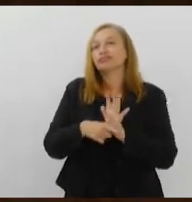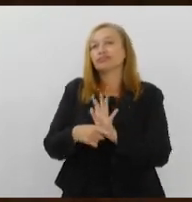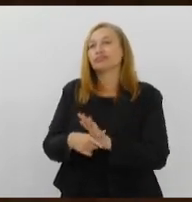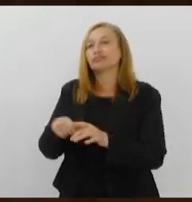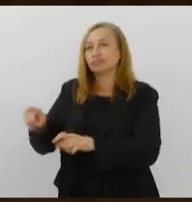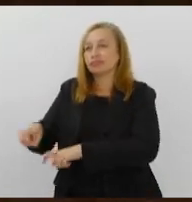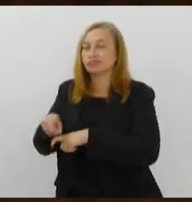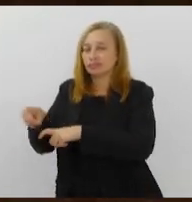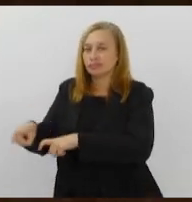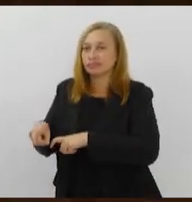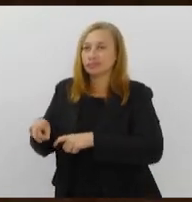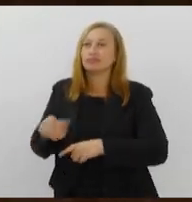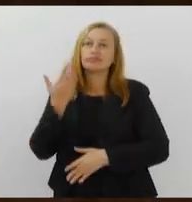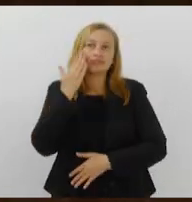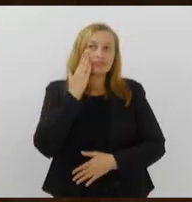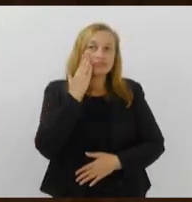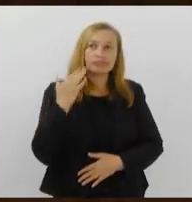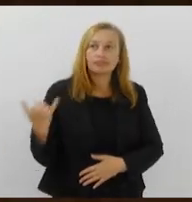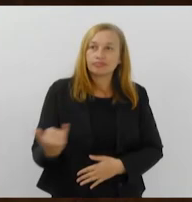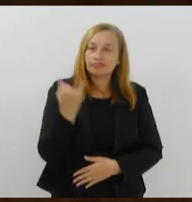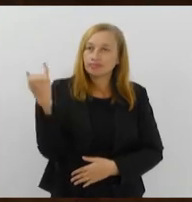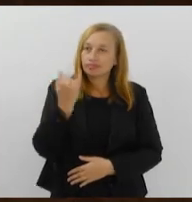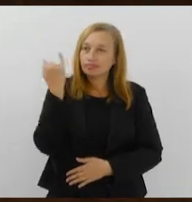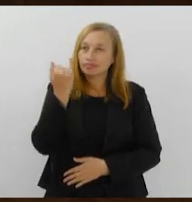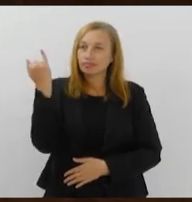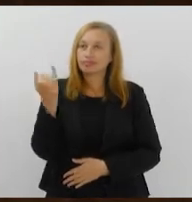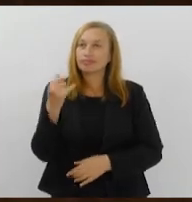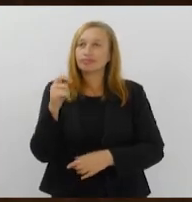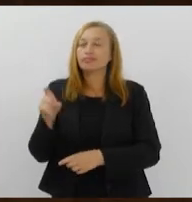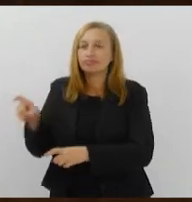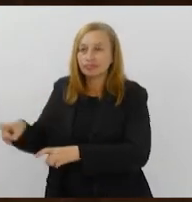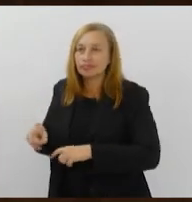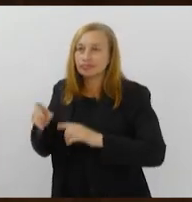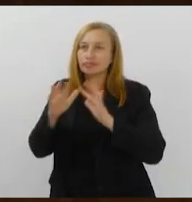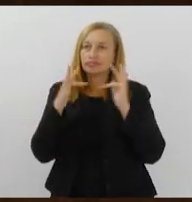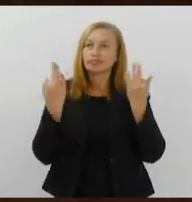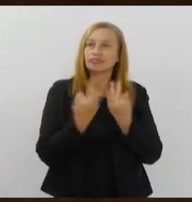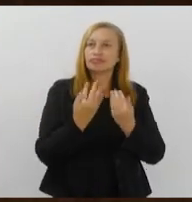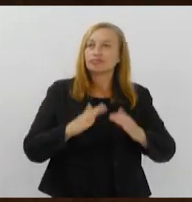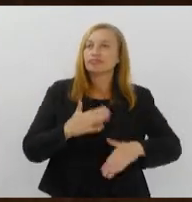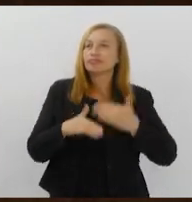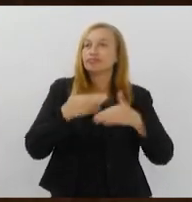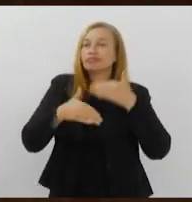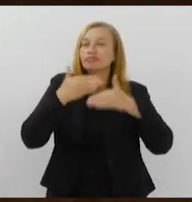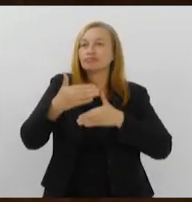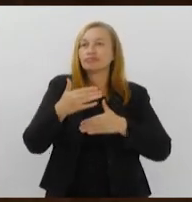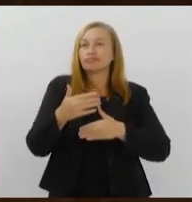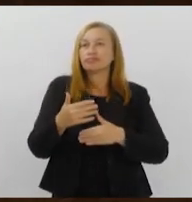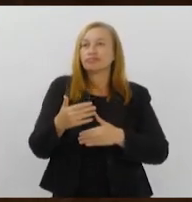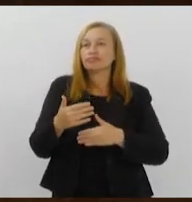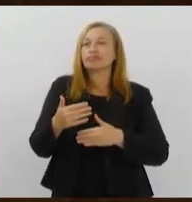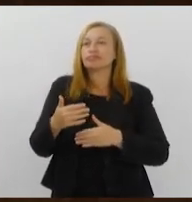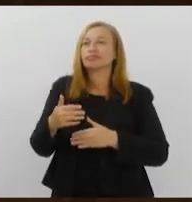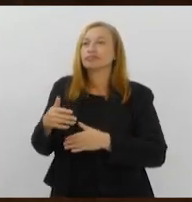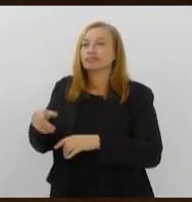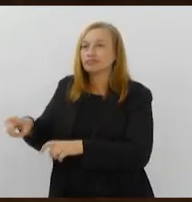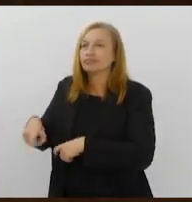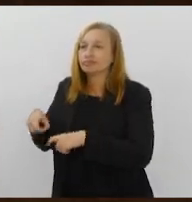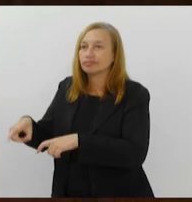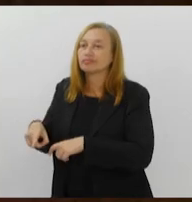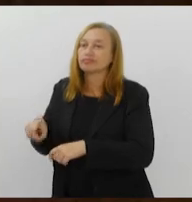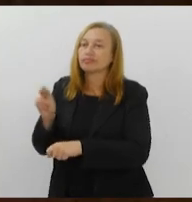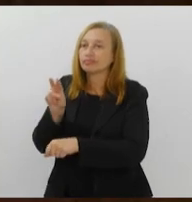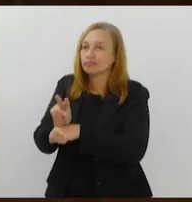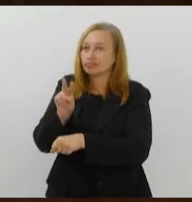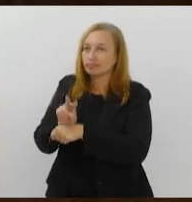produtor, que entendam que a importância da agricultura familiar e o desenvolvimento dessa agricultura está diretamente ligada à